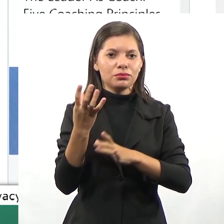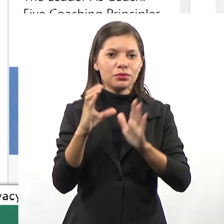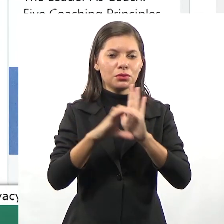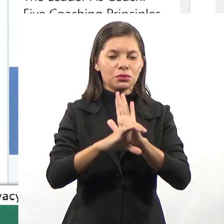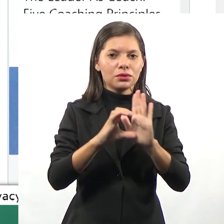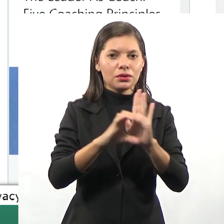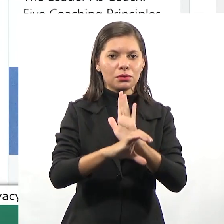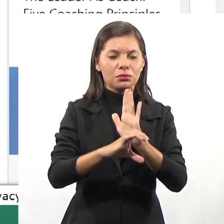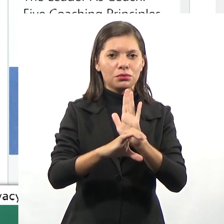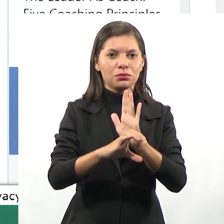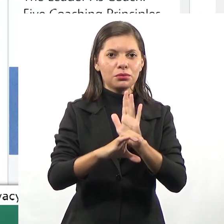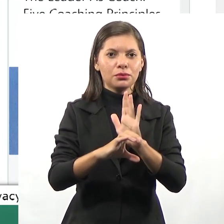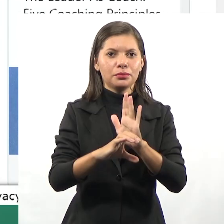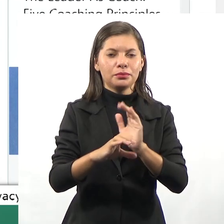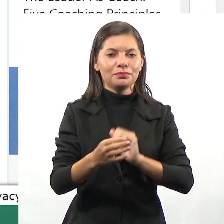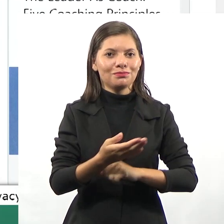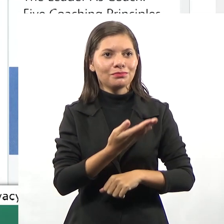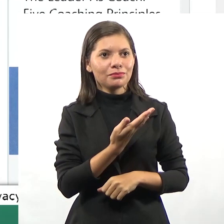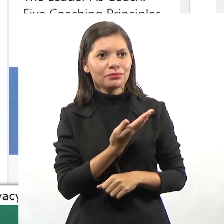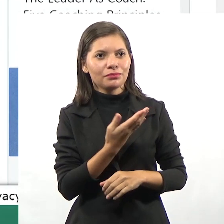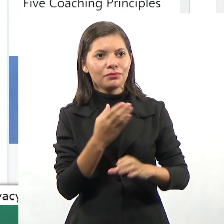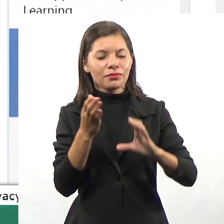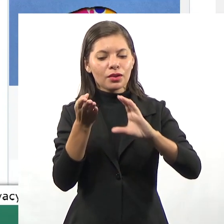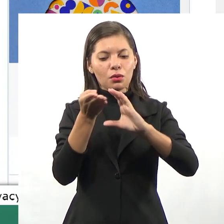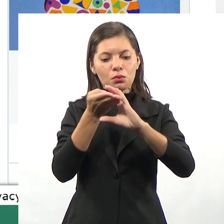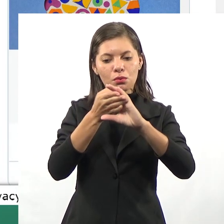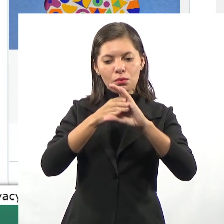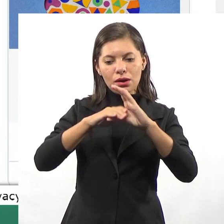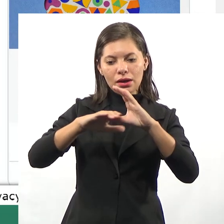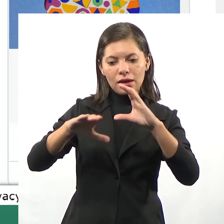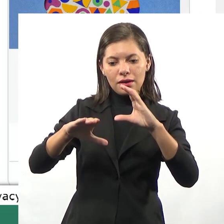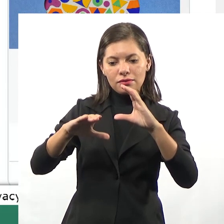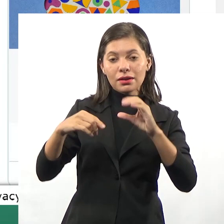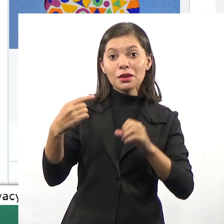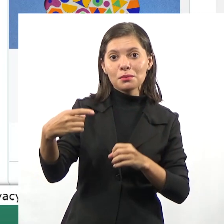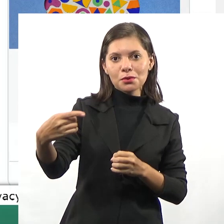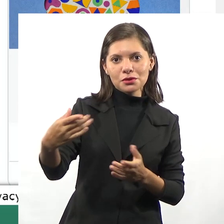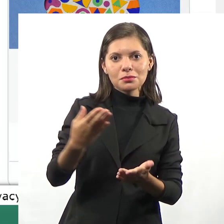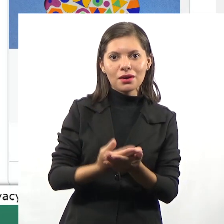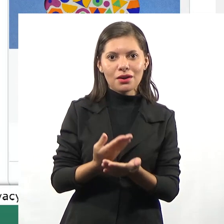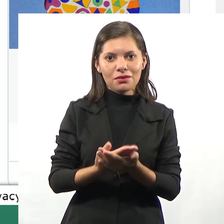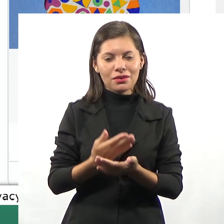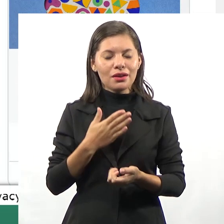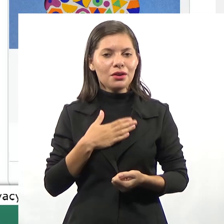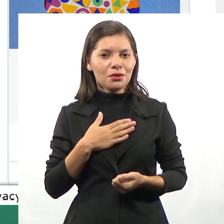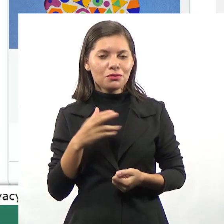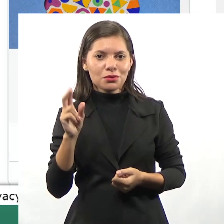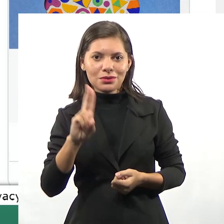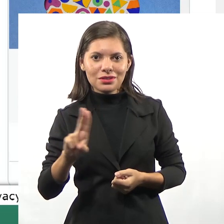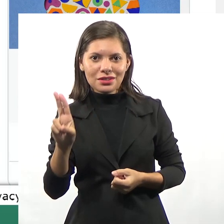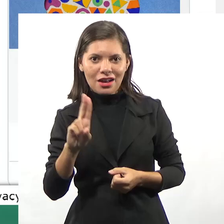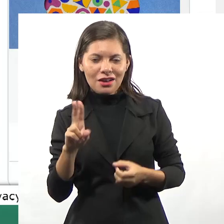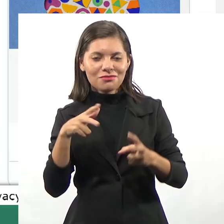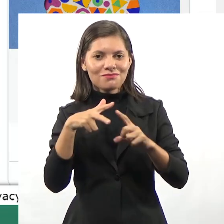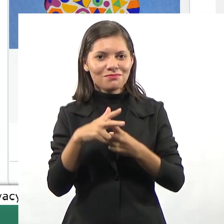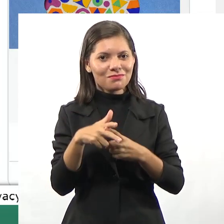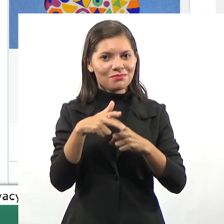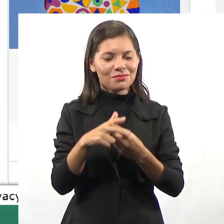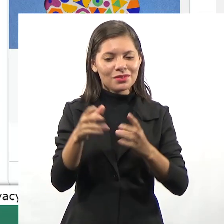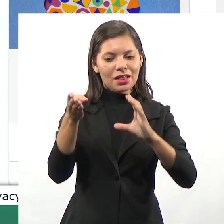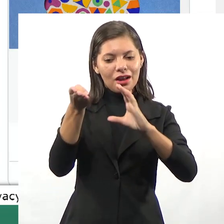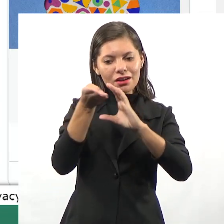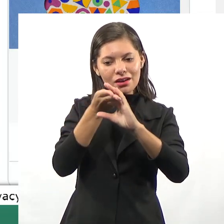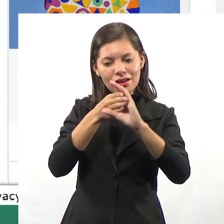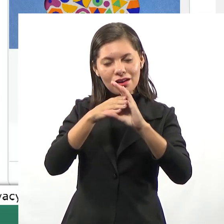trabalho para o docente. LinkedIn, Word, o Canvas. Próxima aula, eu vou utilizar a ferramenta Canvas para